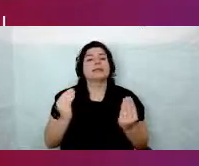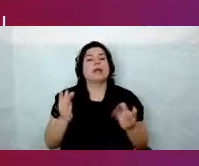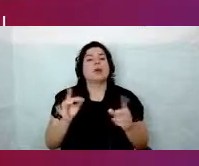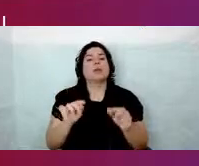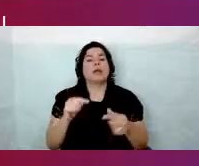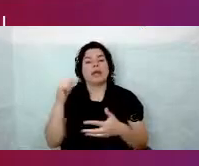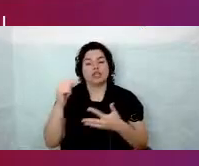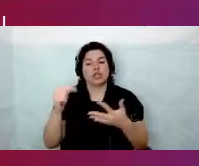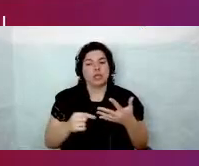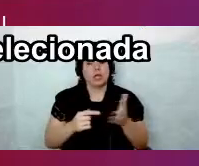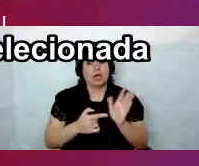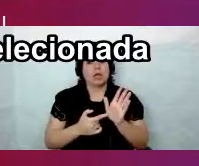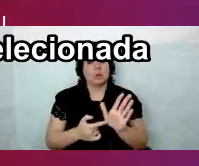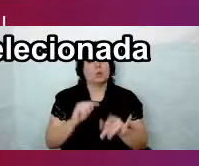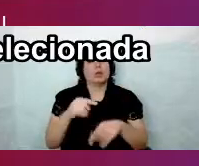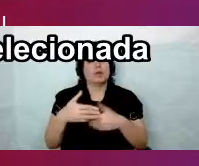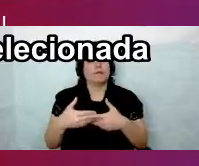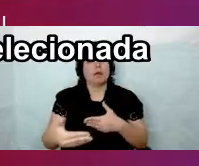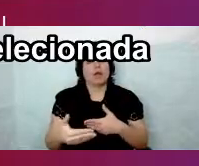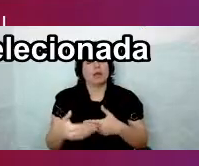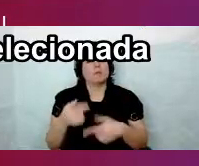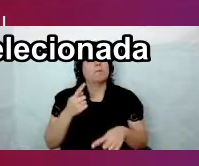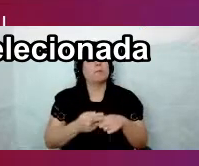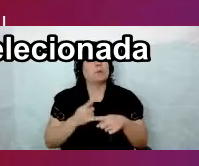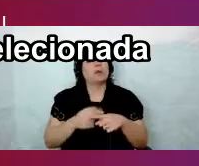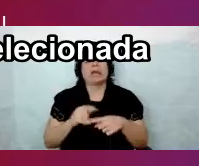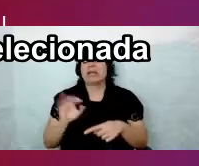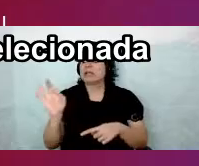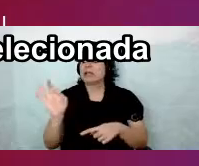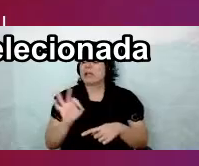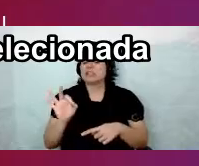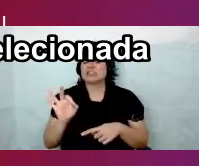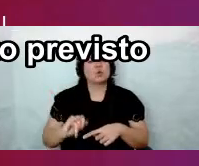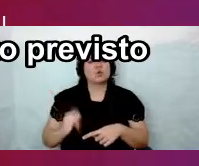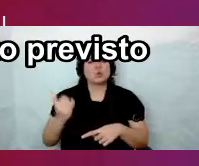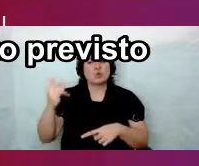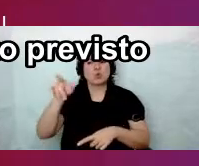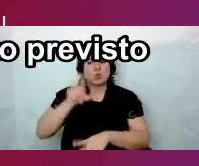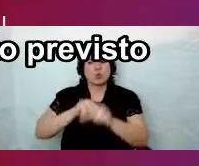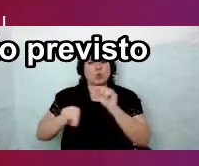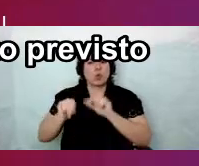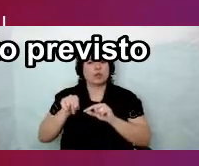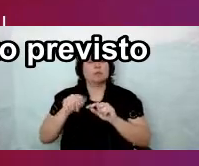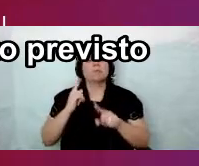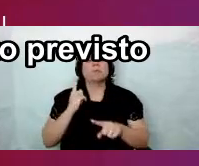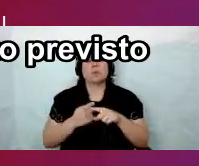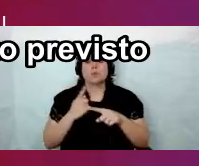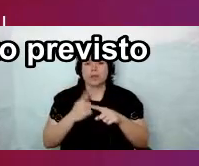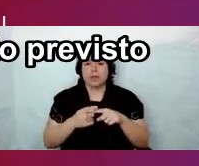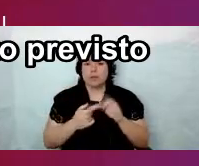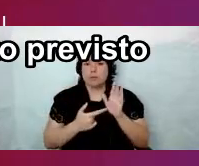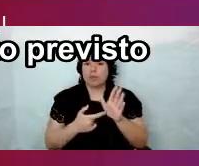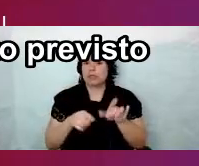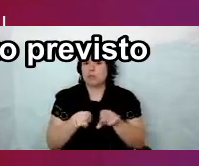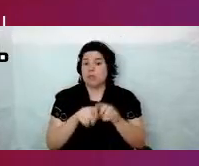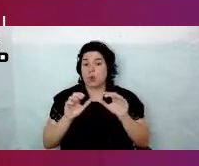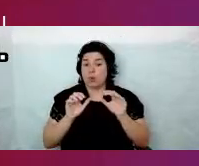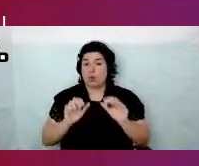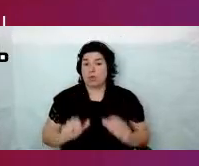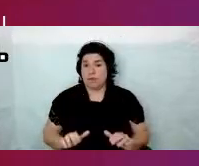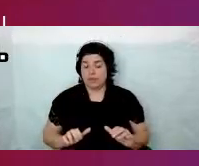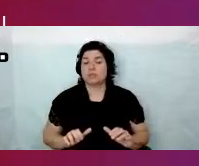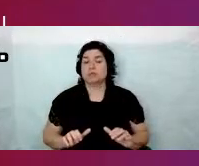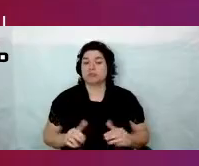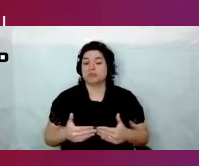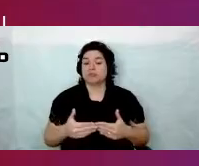que vem pela frente, por que aquela taxa de juros foi selecionada, e ela traça aqui um comportamento